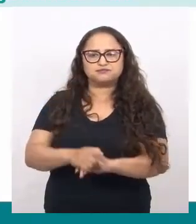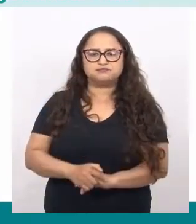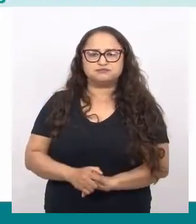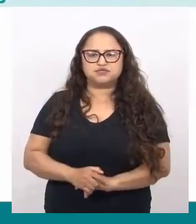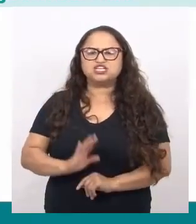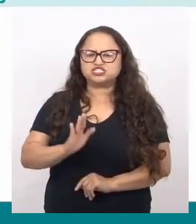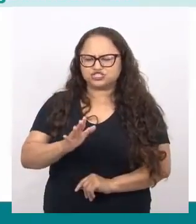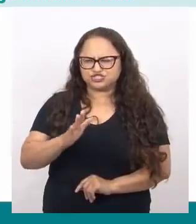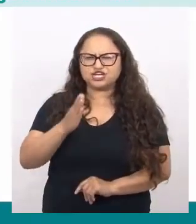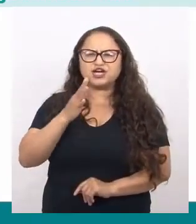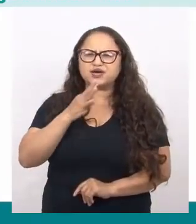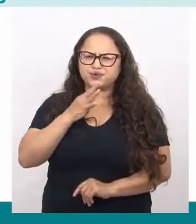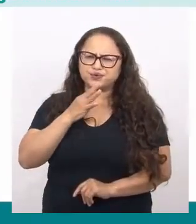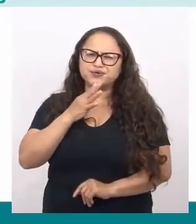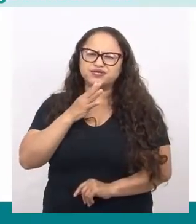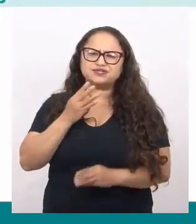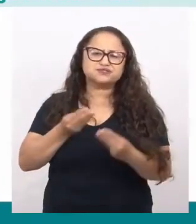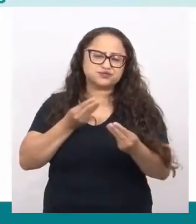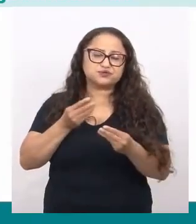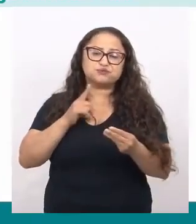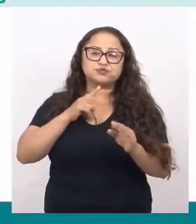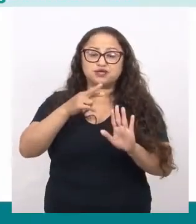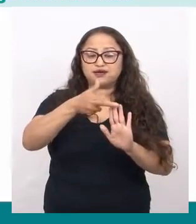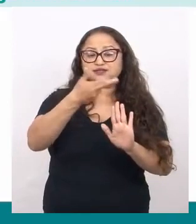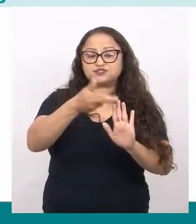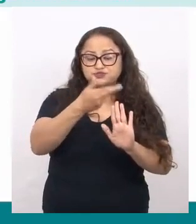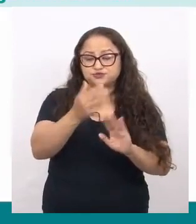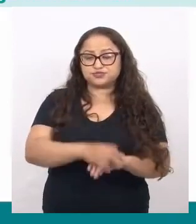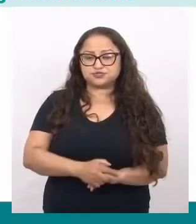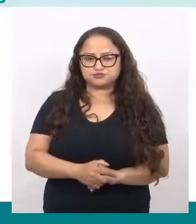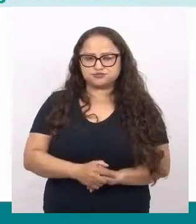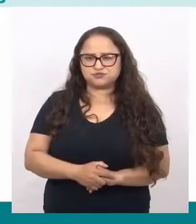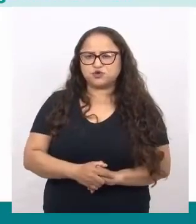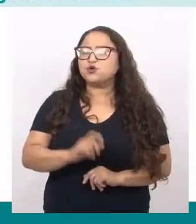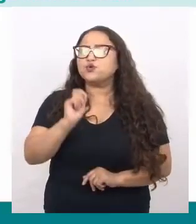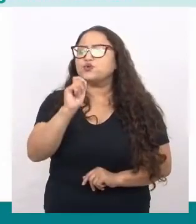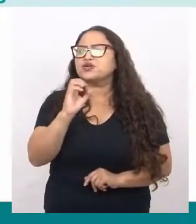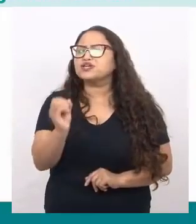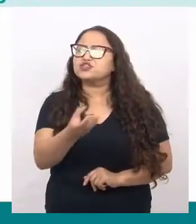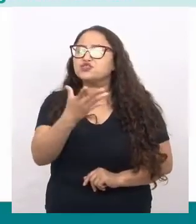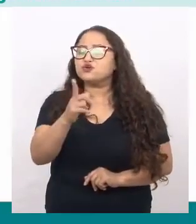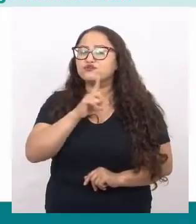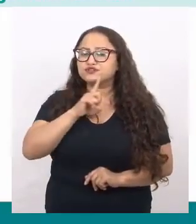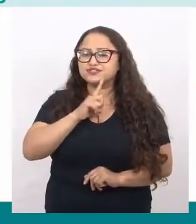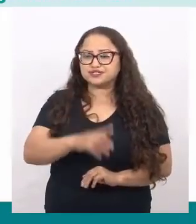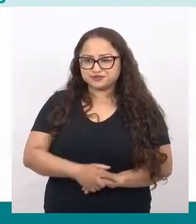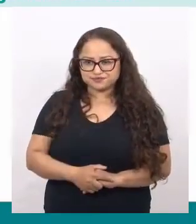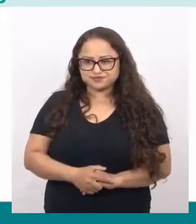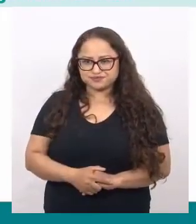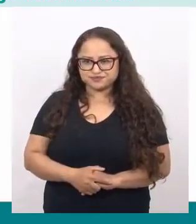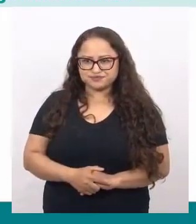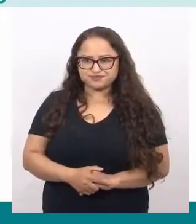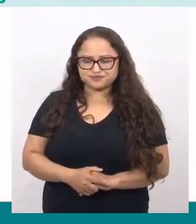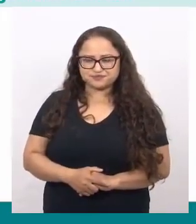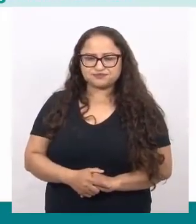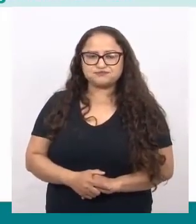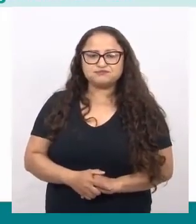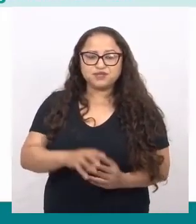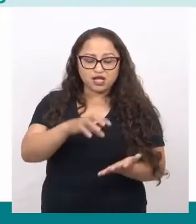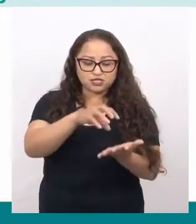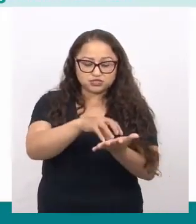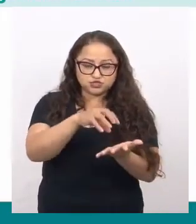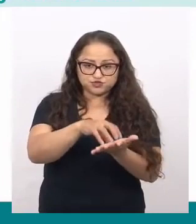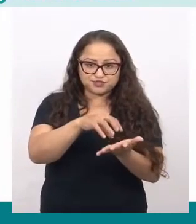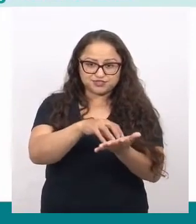a gente tem uma resolução que trata sobre isso. Qual que é a novidade para esse ano? As unidades curriculares, e aí eu